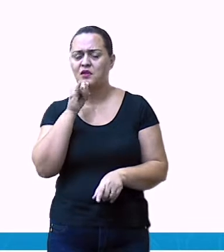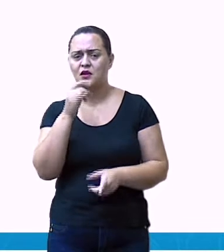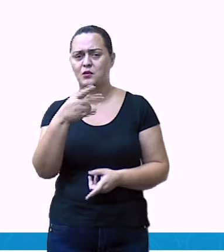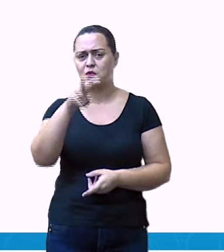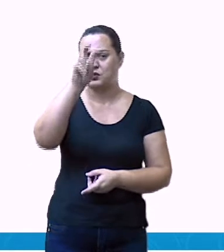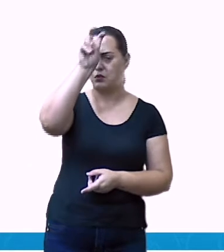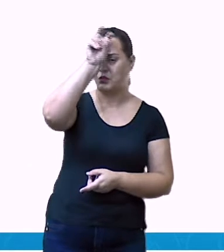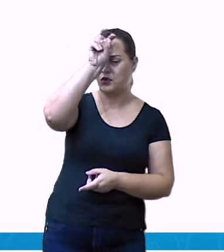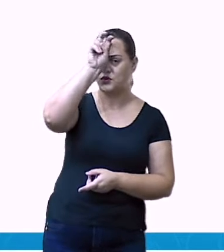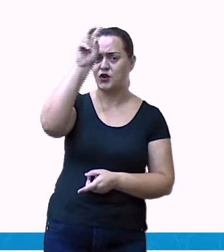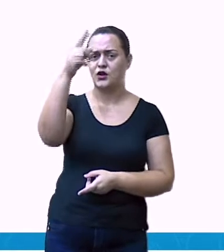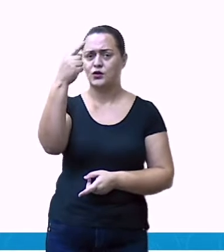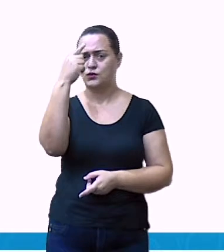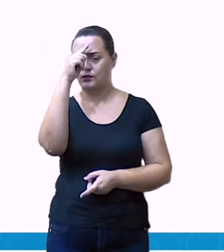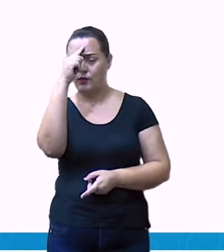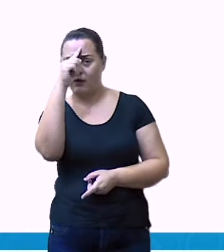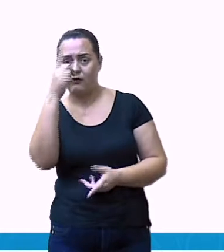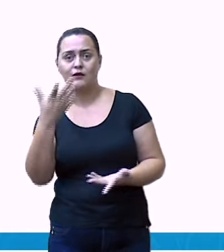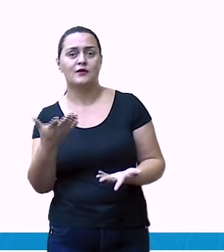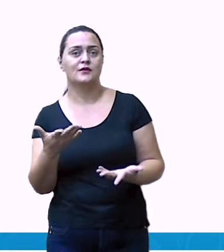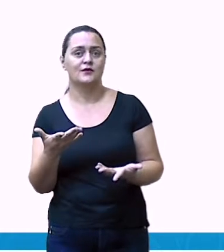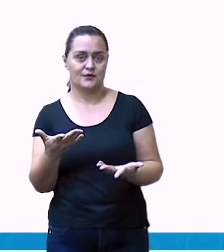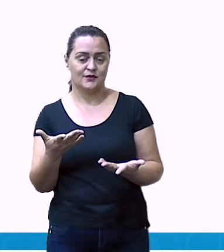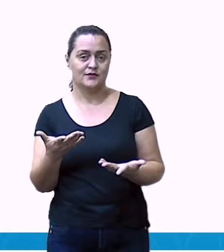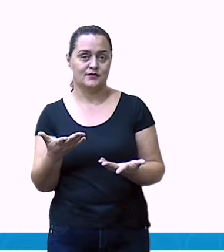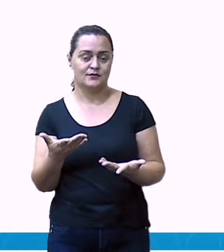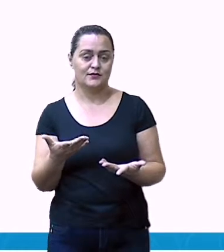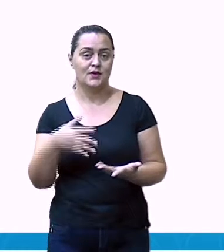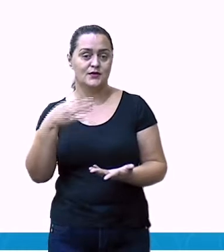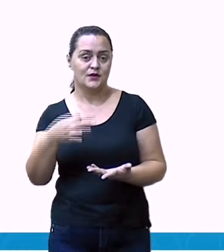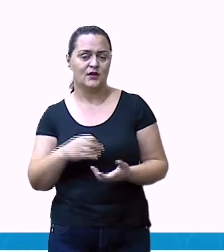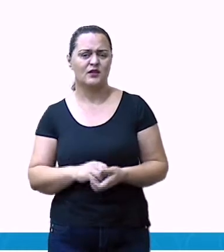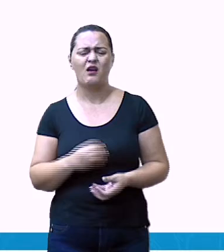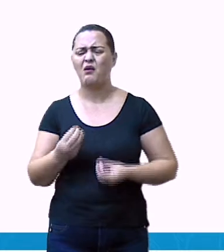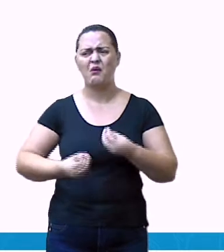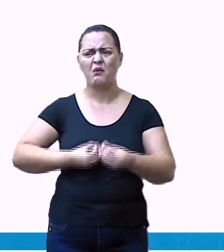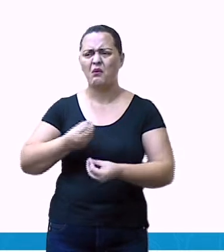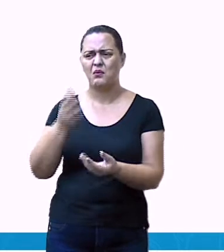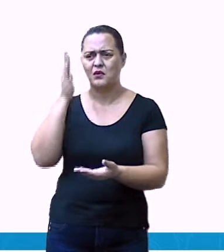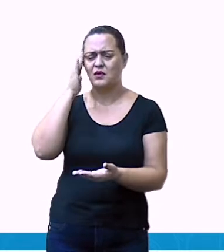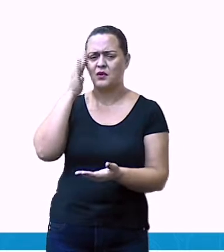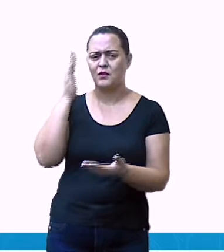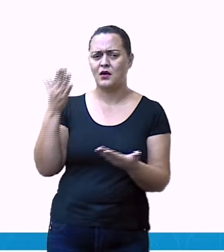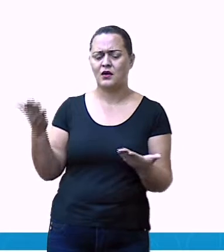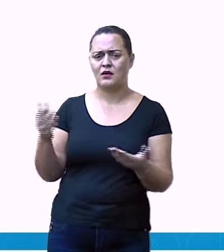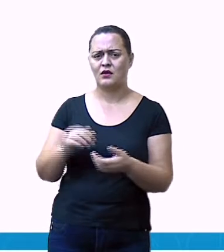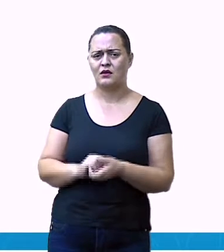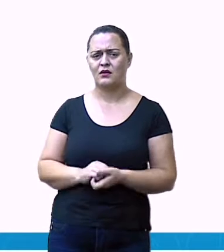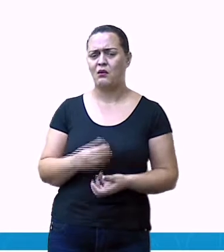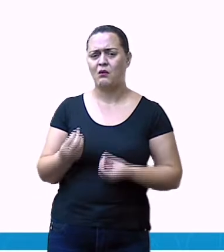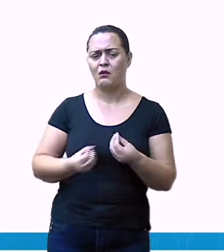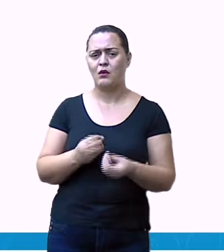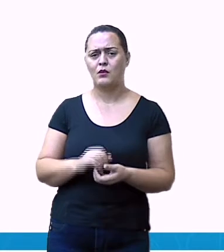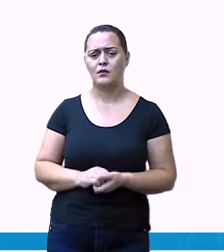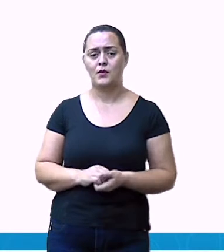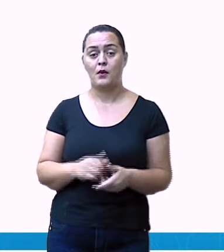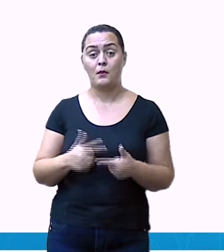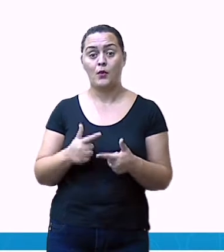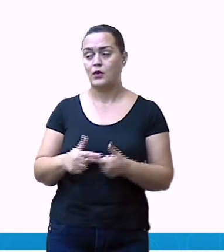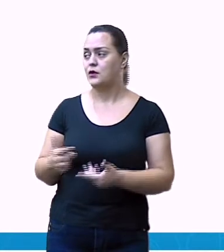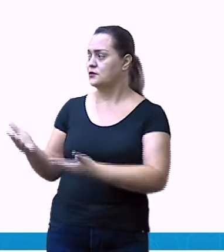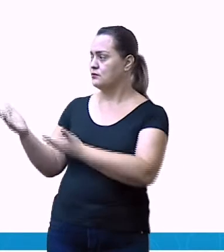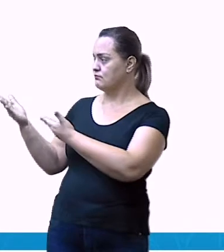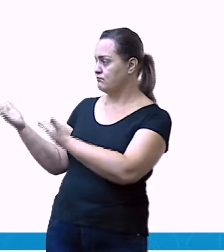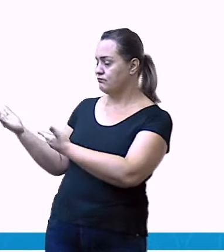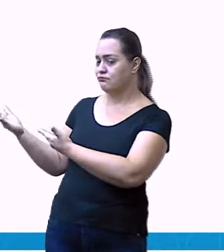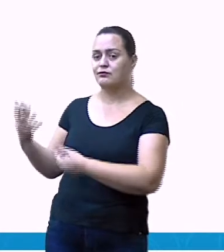China. E como que nós chegamos a essa conclusão? Com os nossos achados arqueológicos, com aquilo que foi escrito